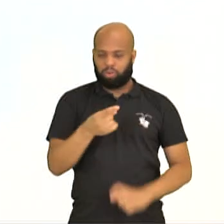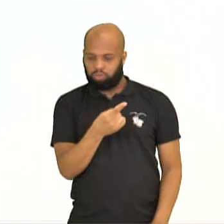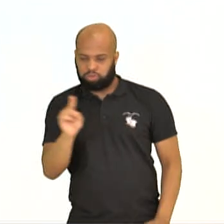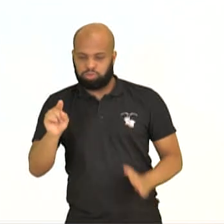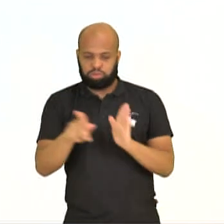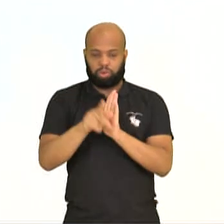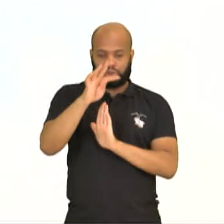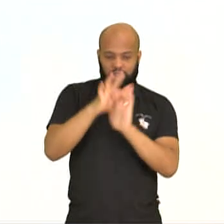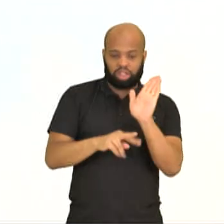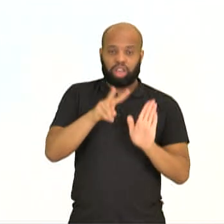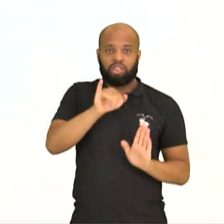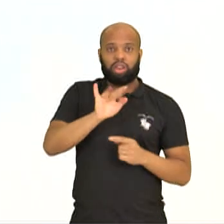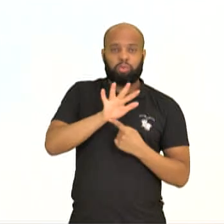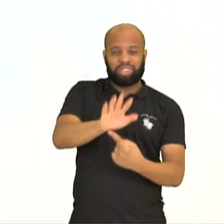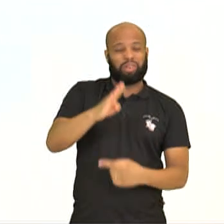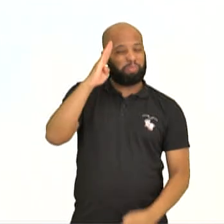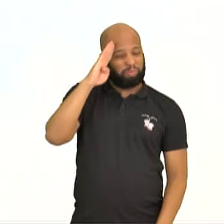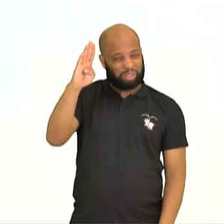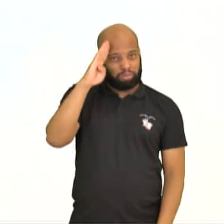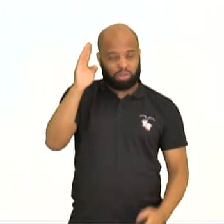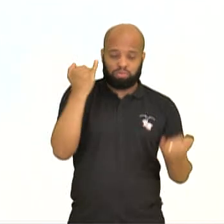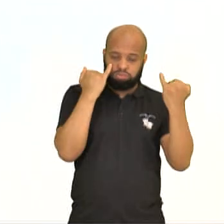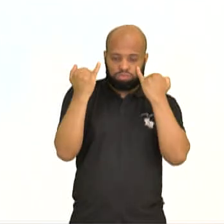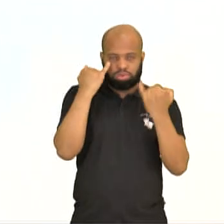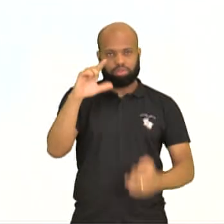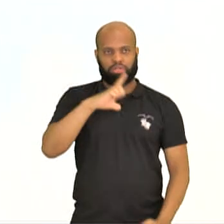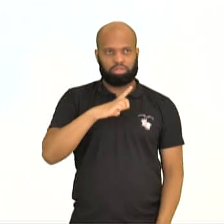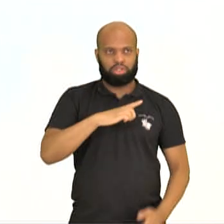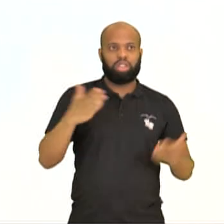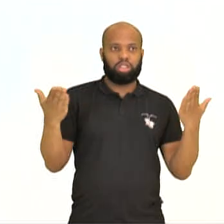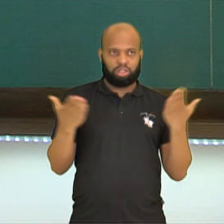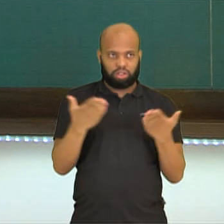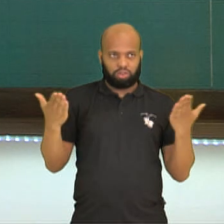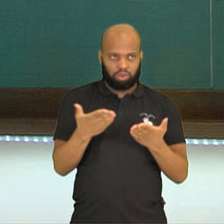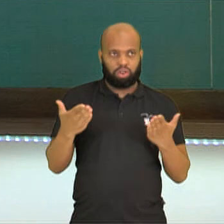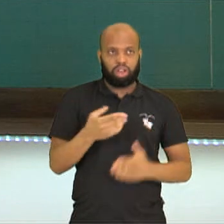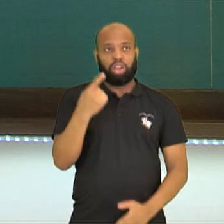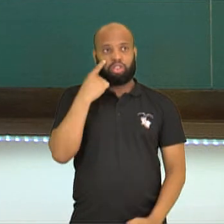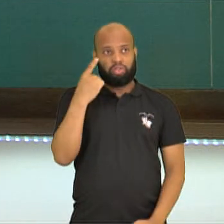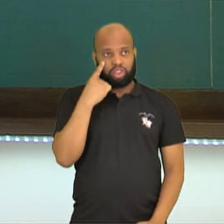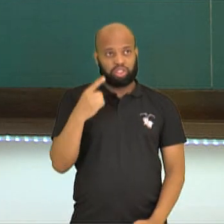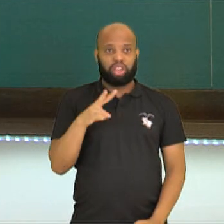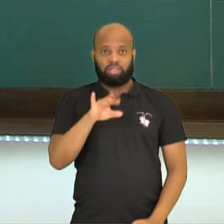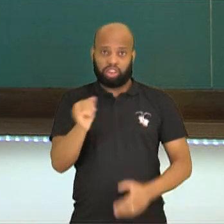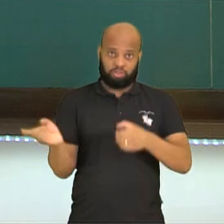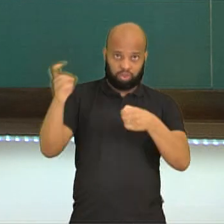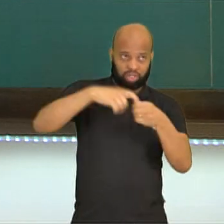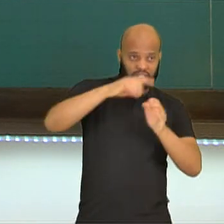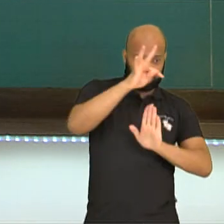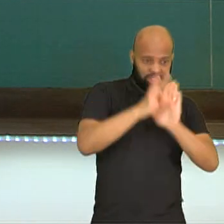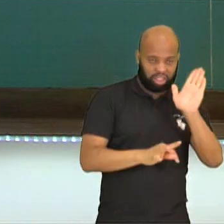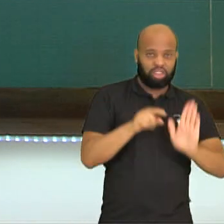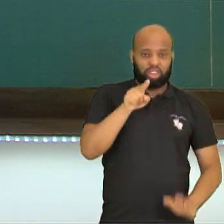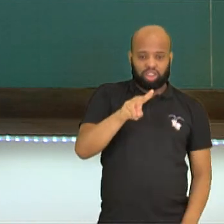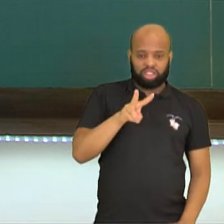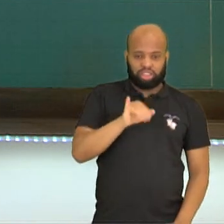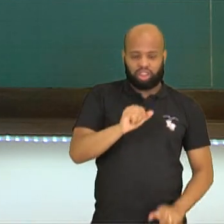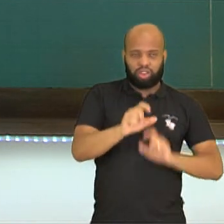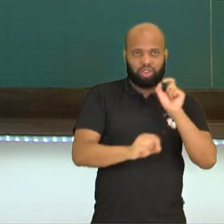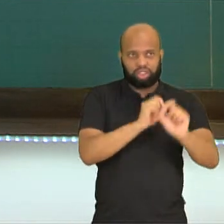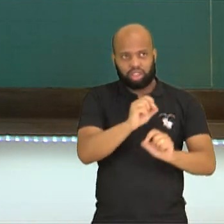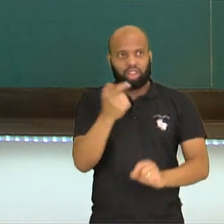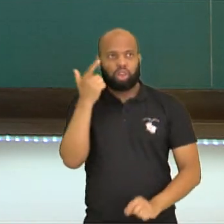texto e destaque as principais informações presentes neste fragmento. Observem que a gente vai voltar ao texto e vocês podem